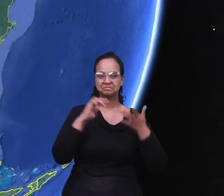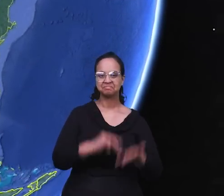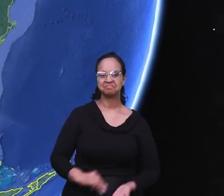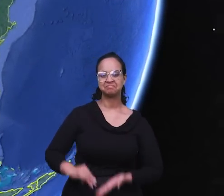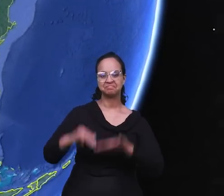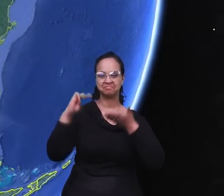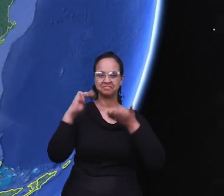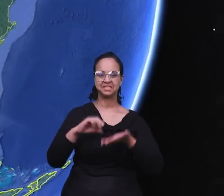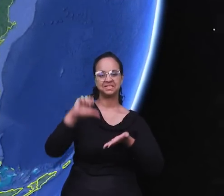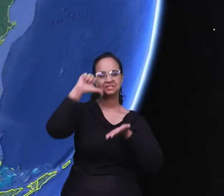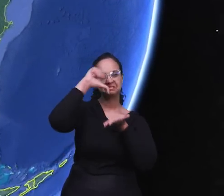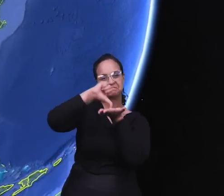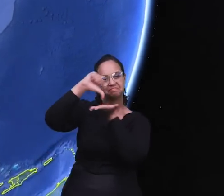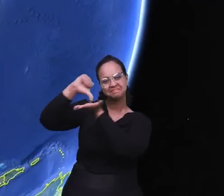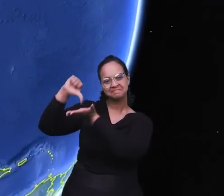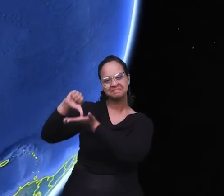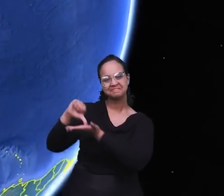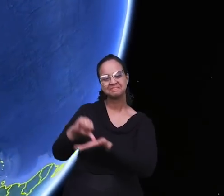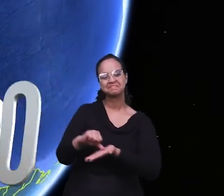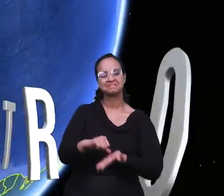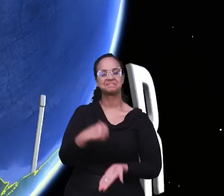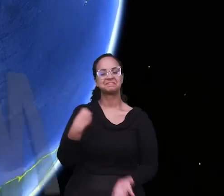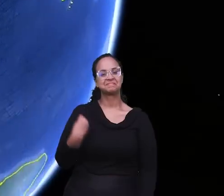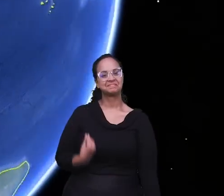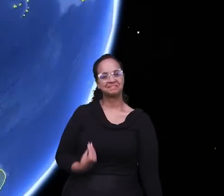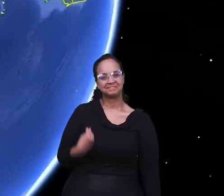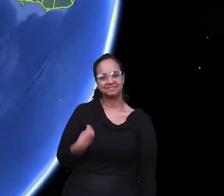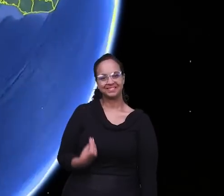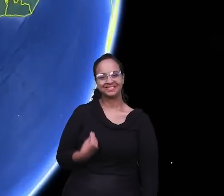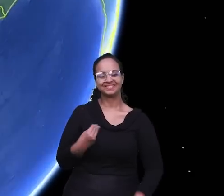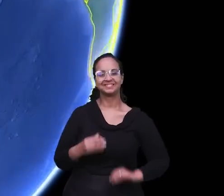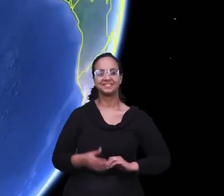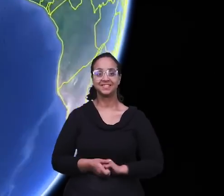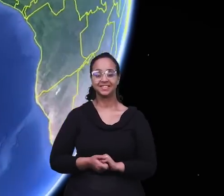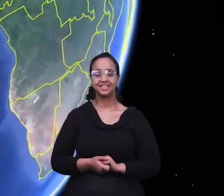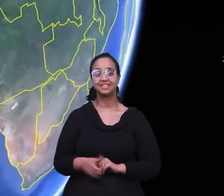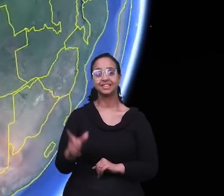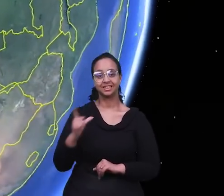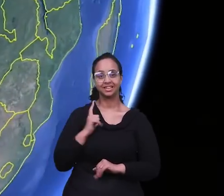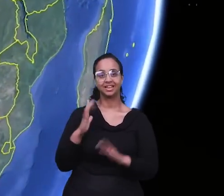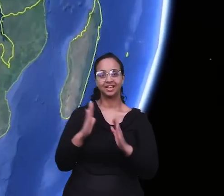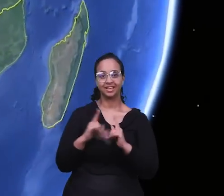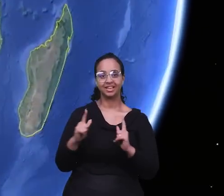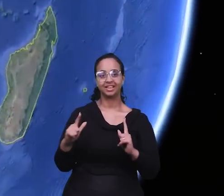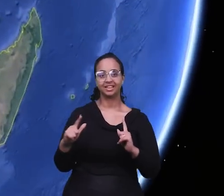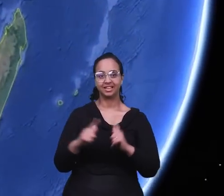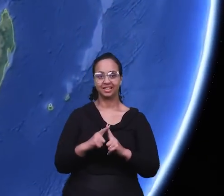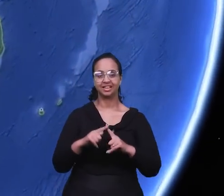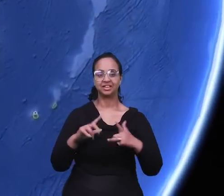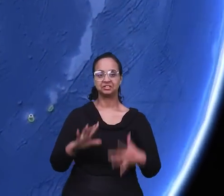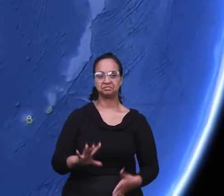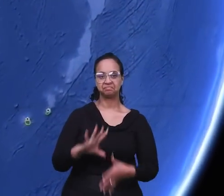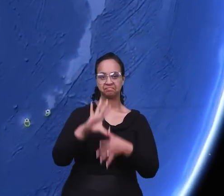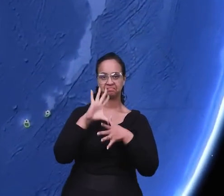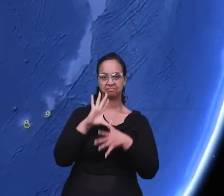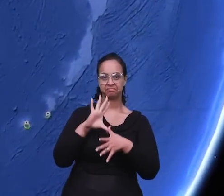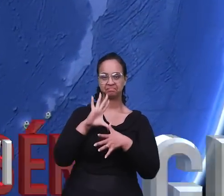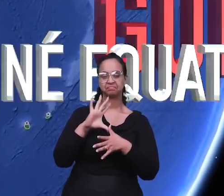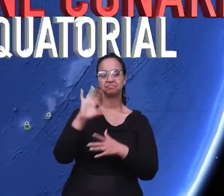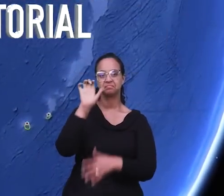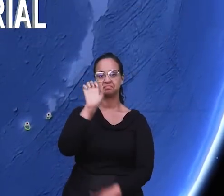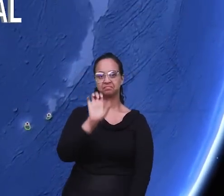Igreja Cristã Maranata está presente em nações de todos os continentes do planeta. Igrejas de países nas